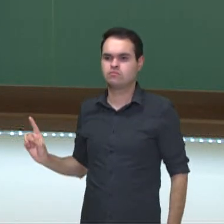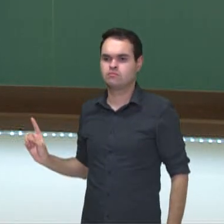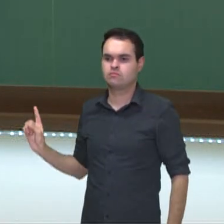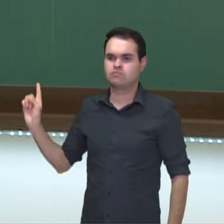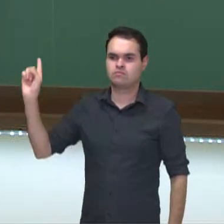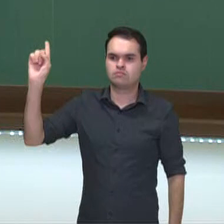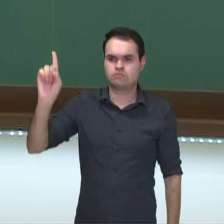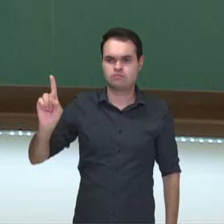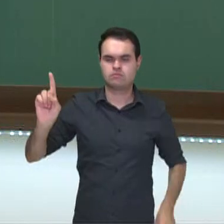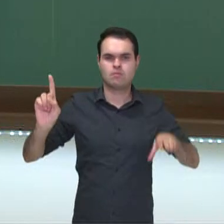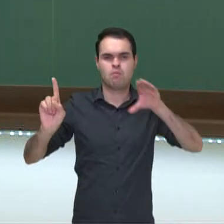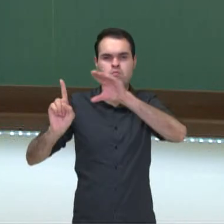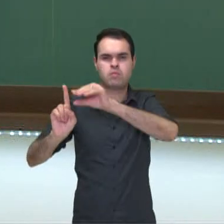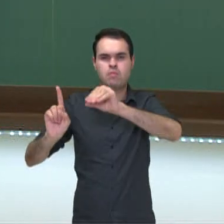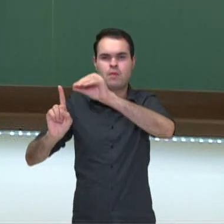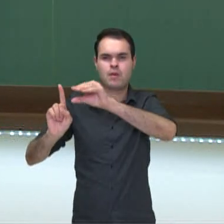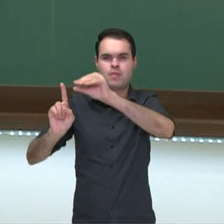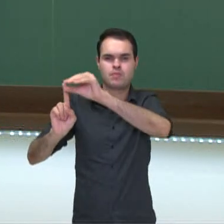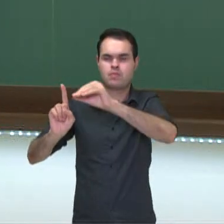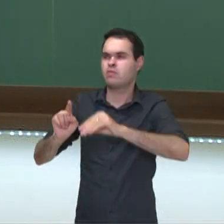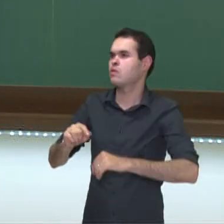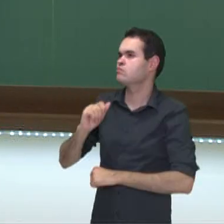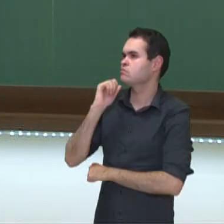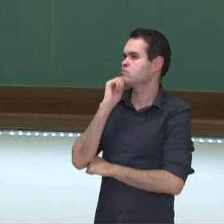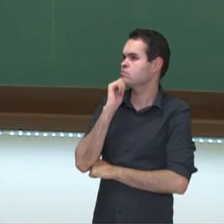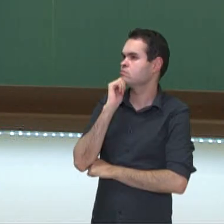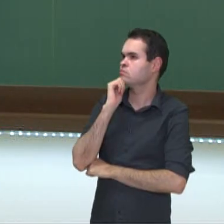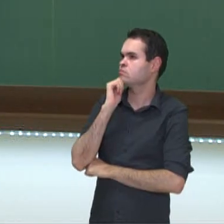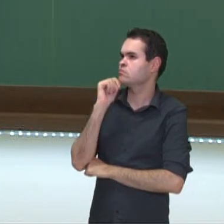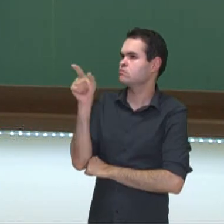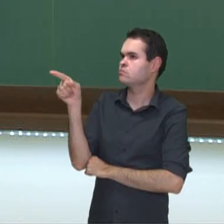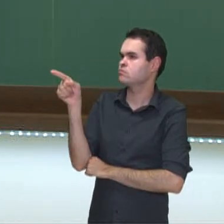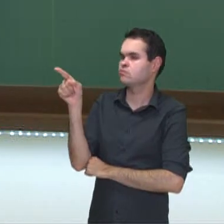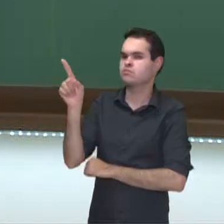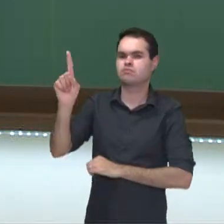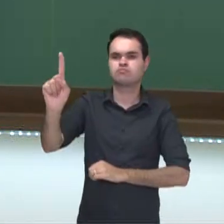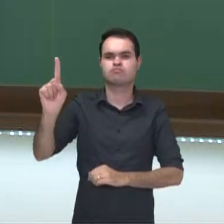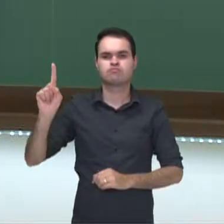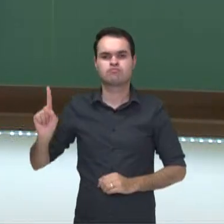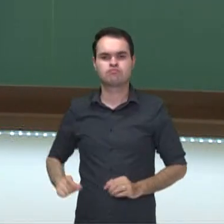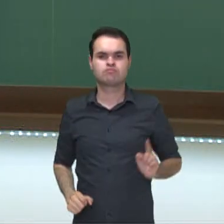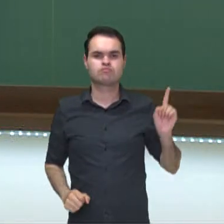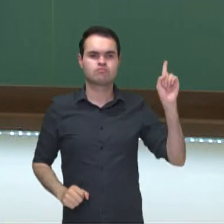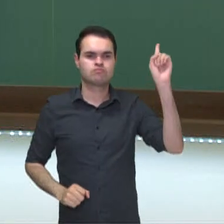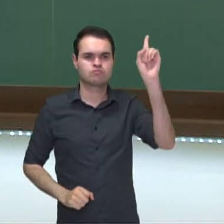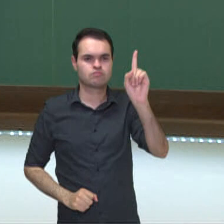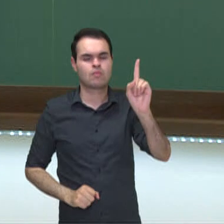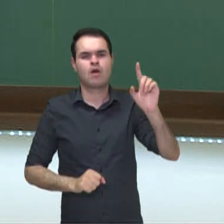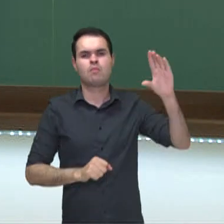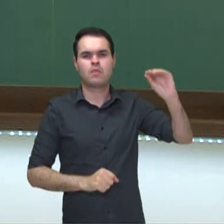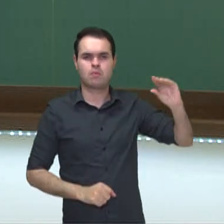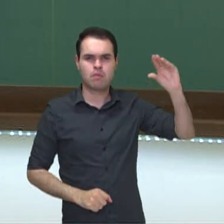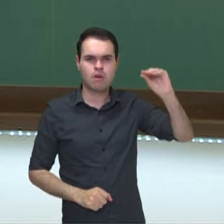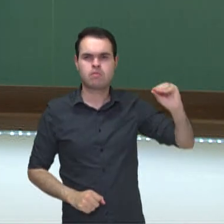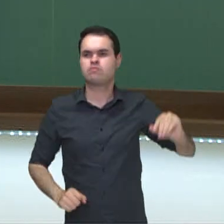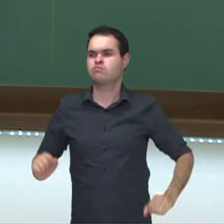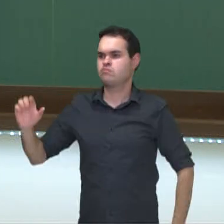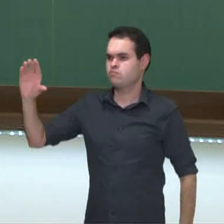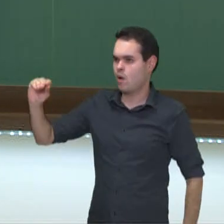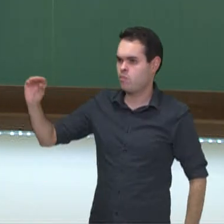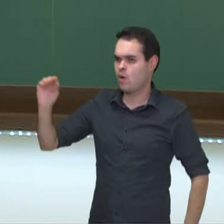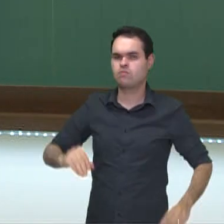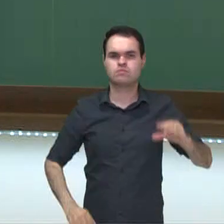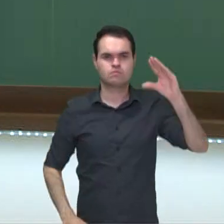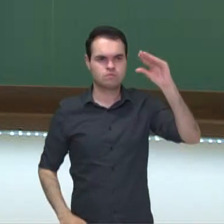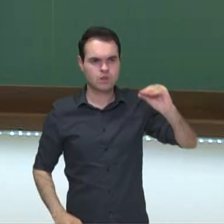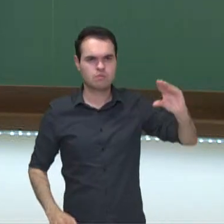representados pela fala no espaço público, no espaço da polis. Então, eles saíam discutindo política, discutindo a